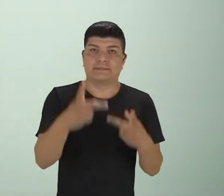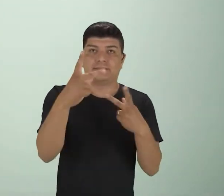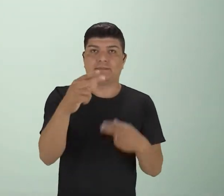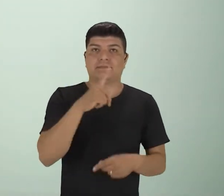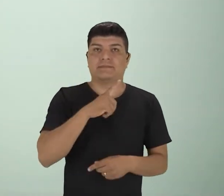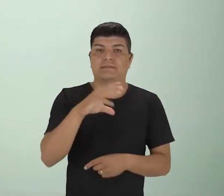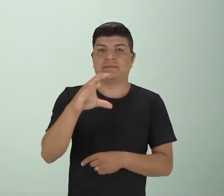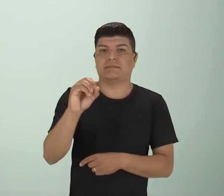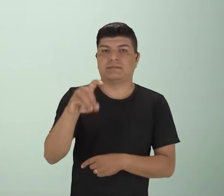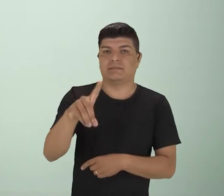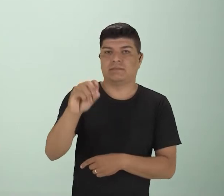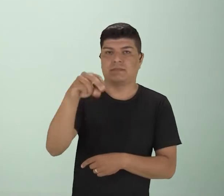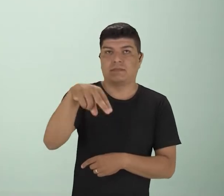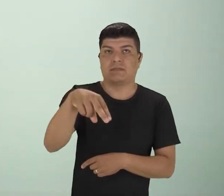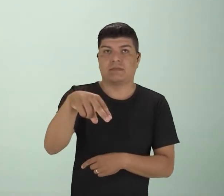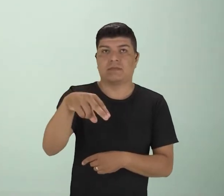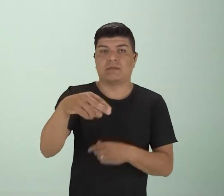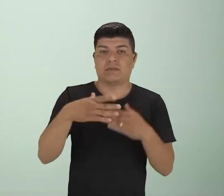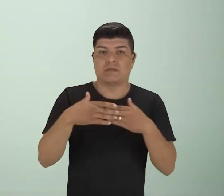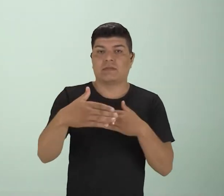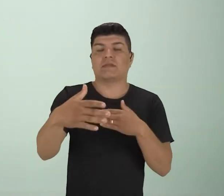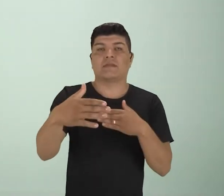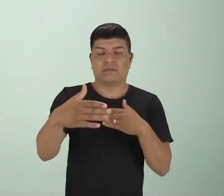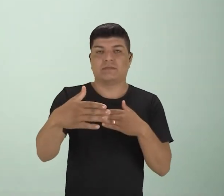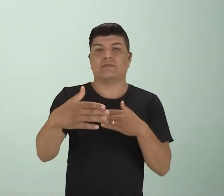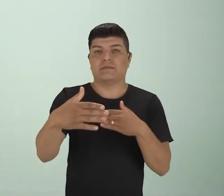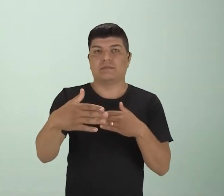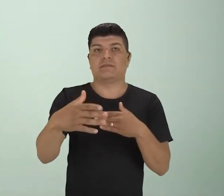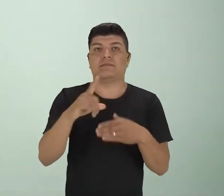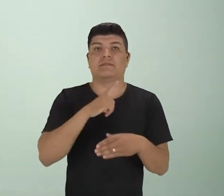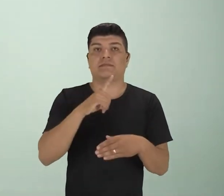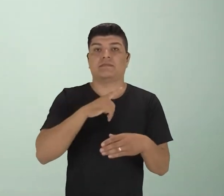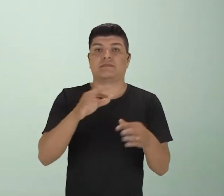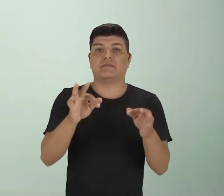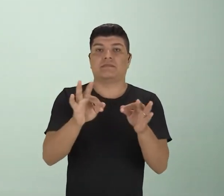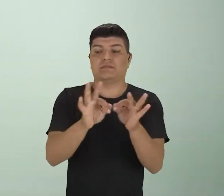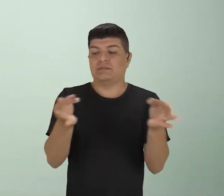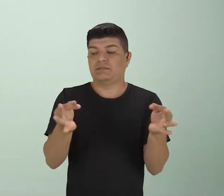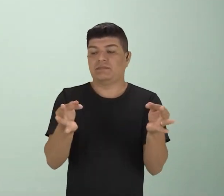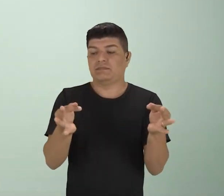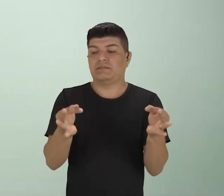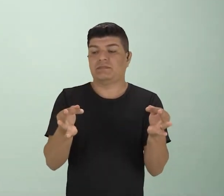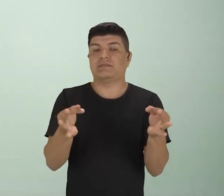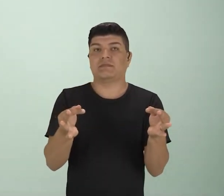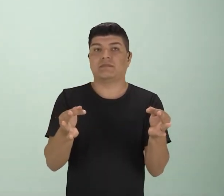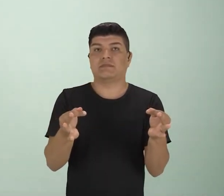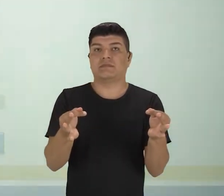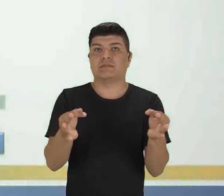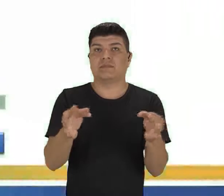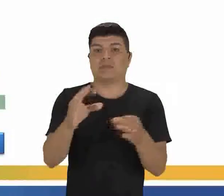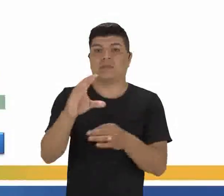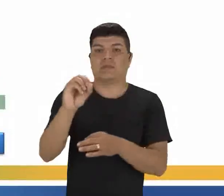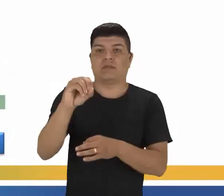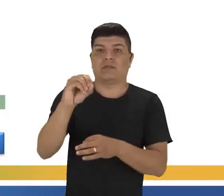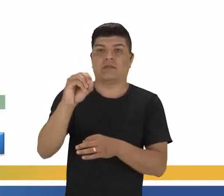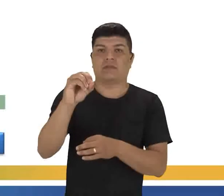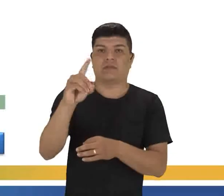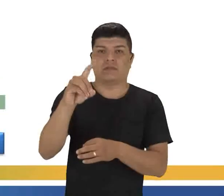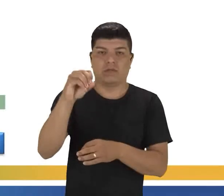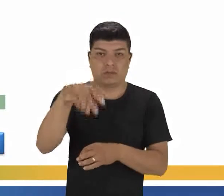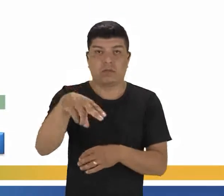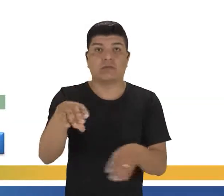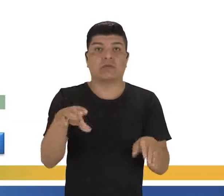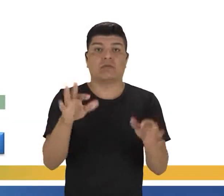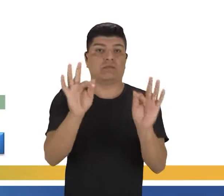que vai sinalizar o início da síntese, nós vamos ter, né, como a gente pode ver na imagem, um códon final que vai ser o